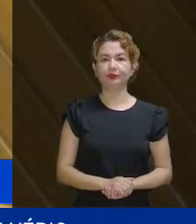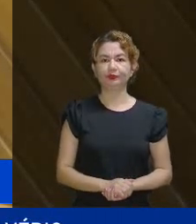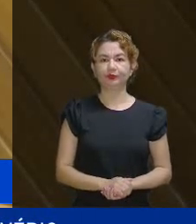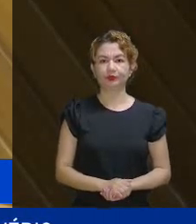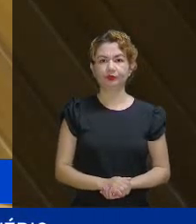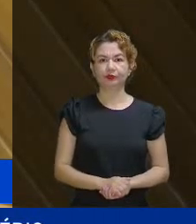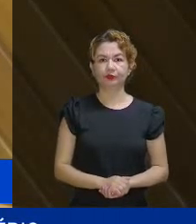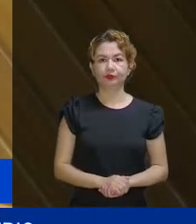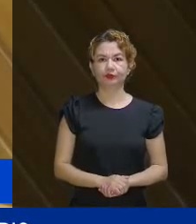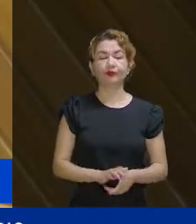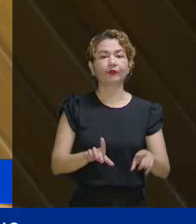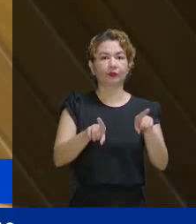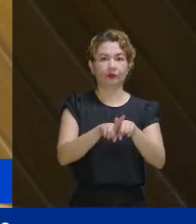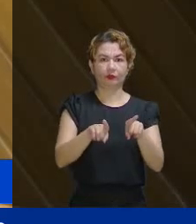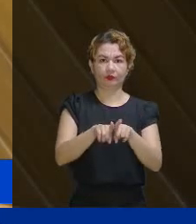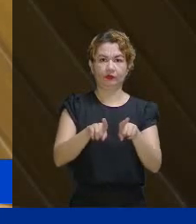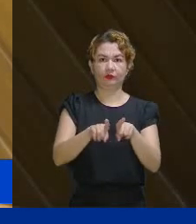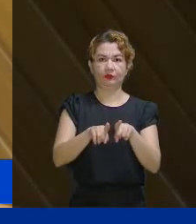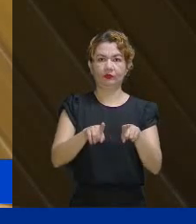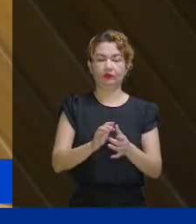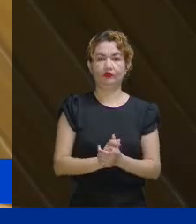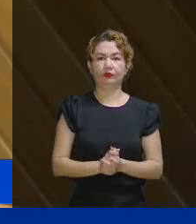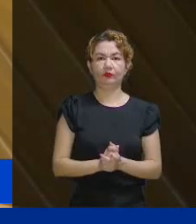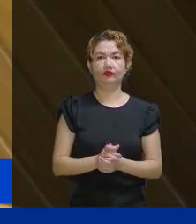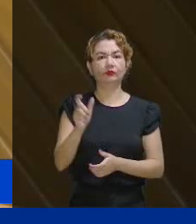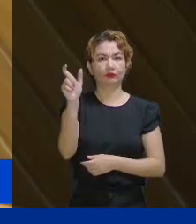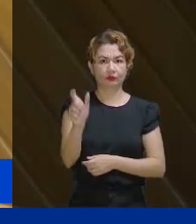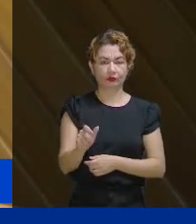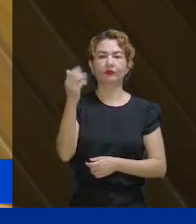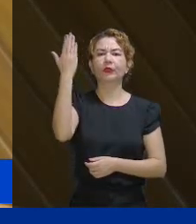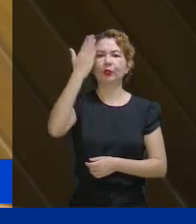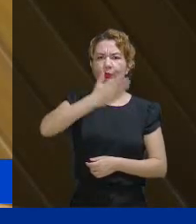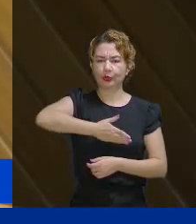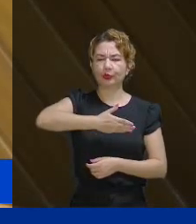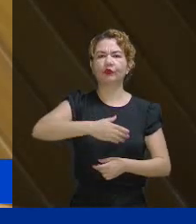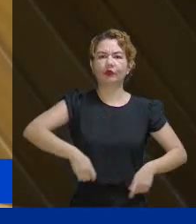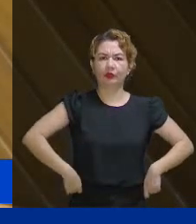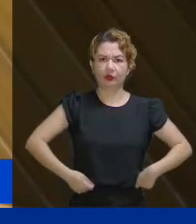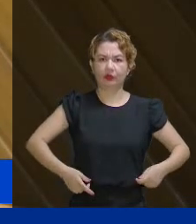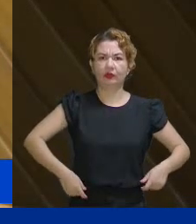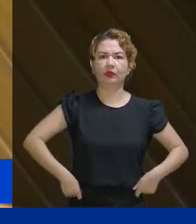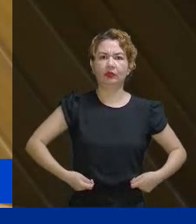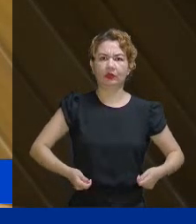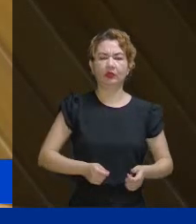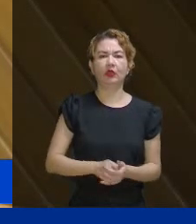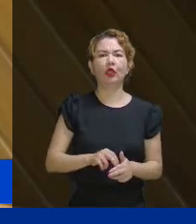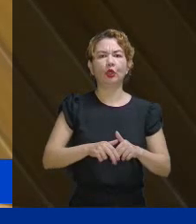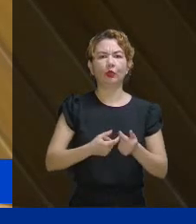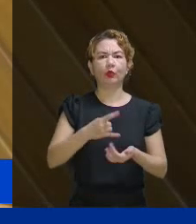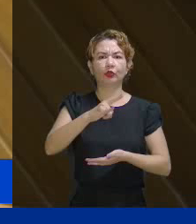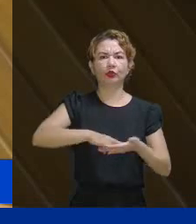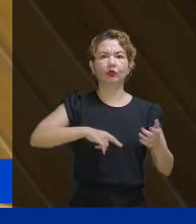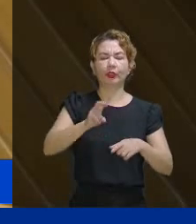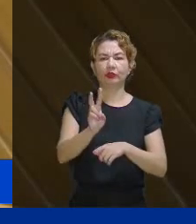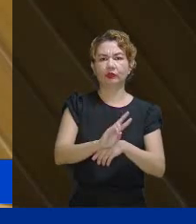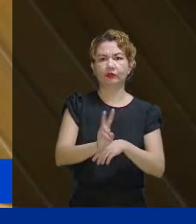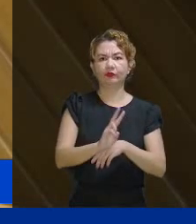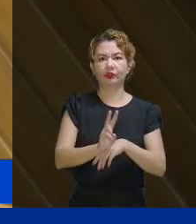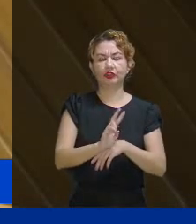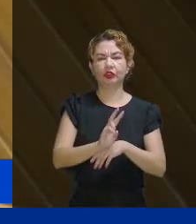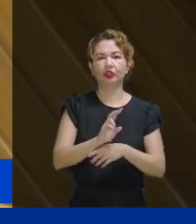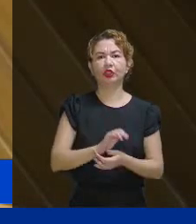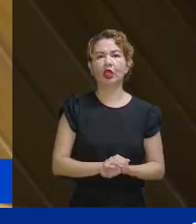23.607. Além disso, a recorrente comprovou a despesa por meio de nota fiscal e comprovante